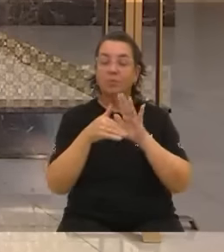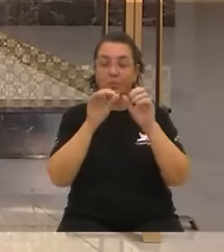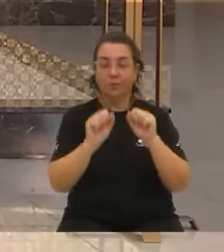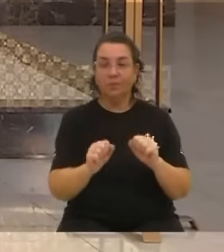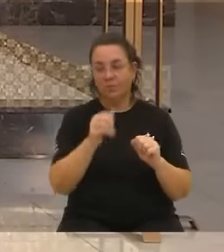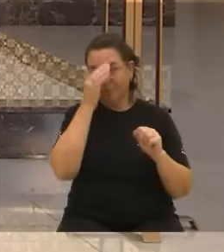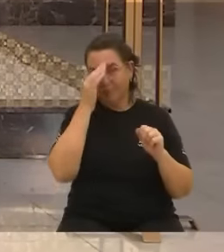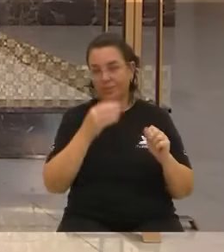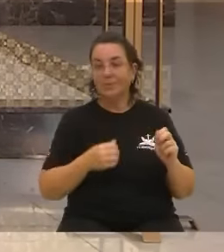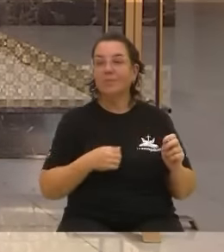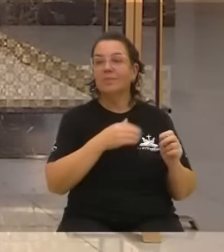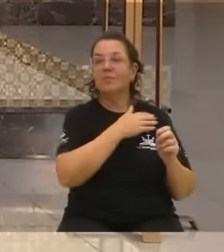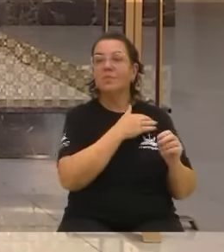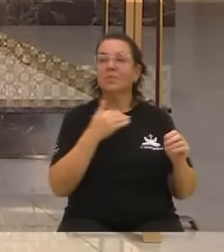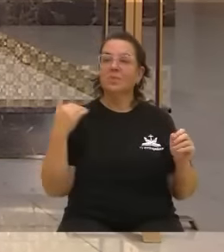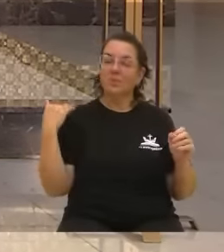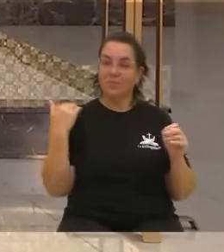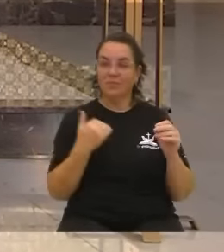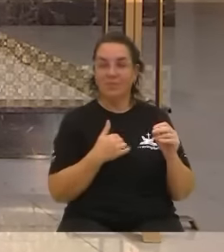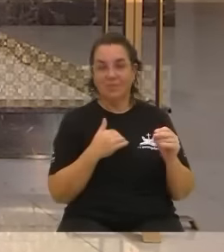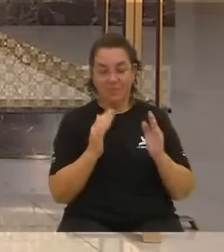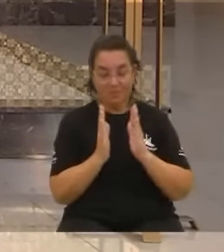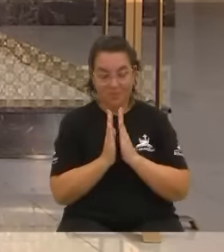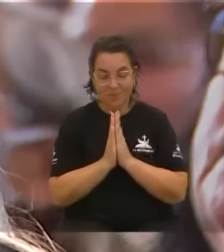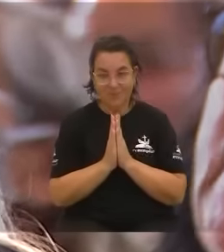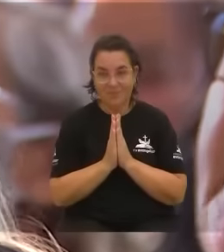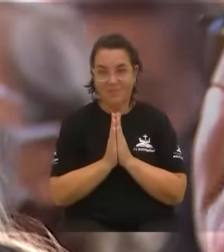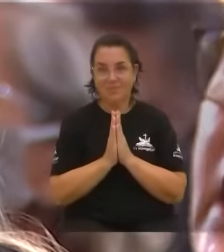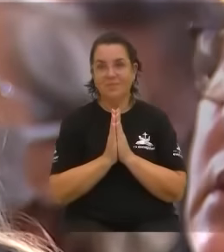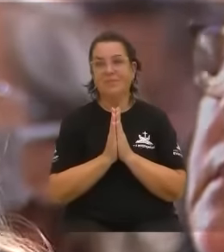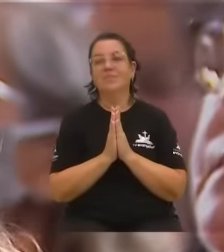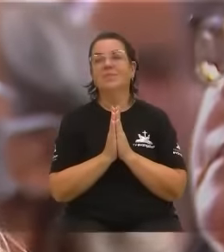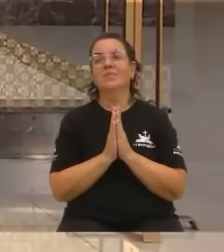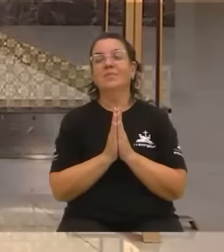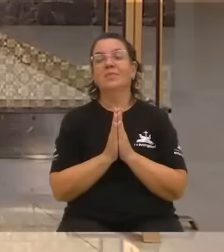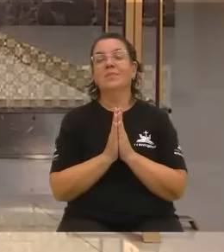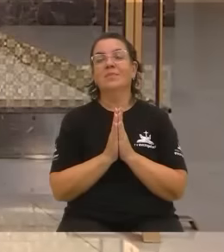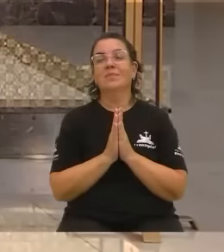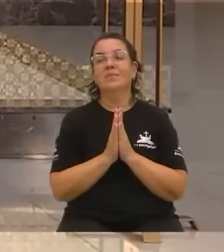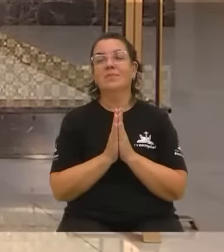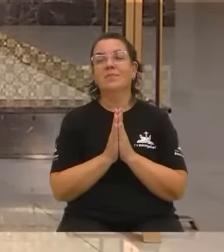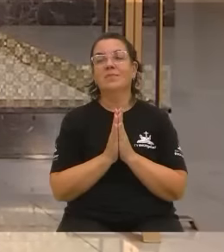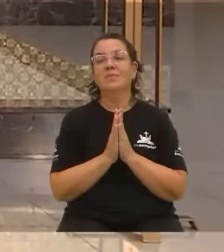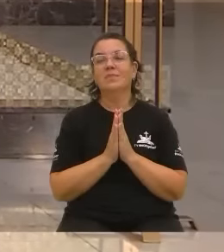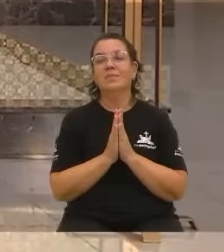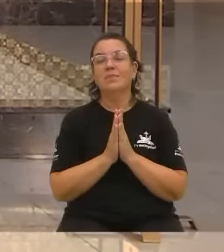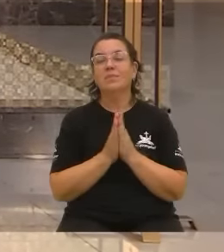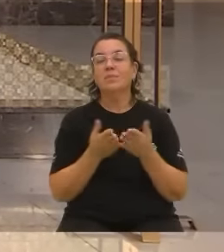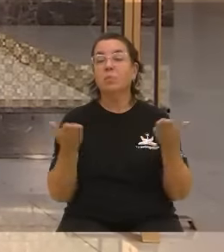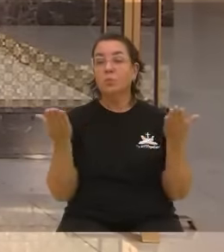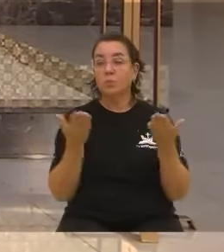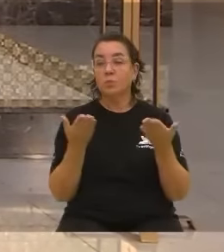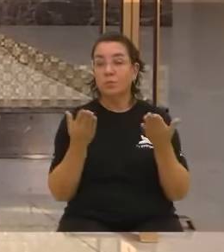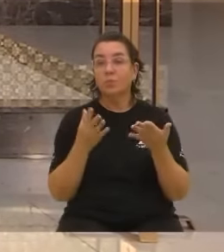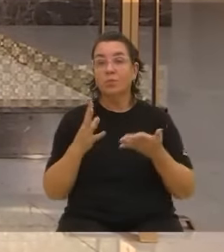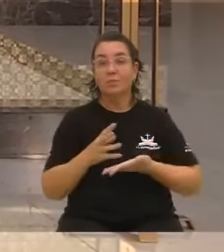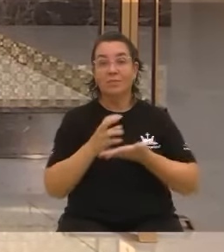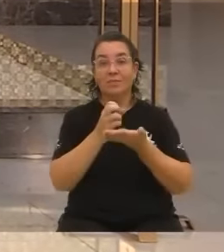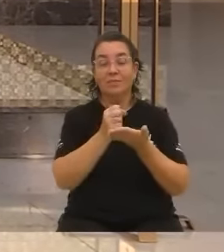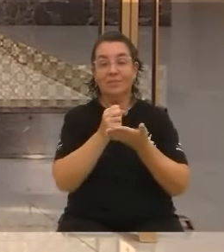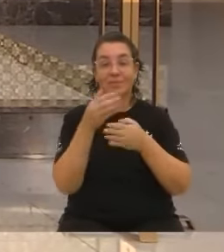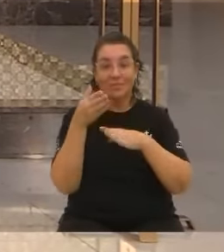Todo-Poderoso, Pai, Filho, Espírito Santo. Amém. Filhos e filhas, hoje a